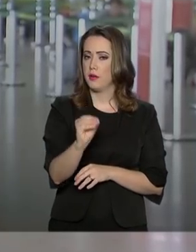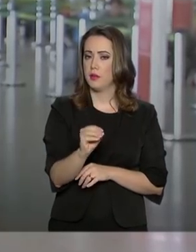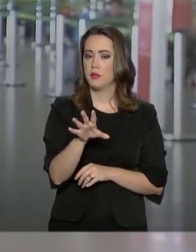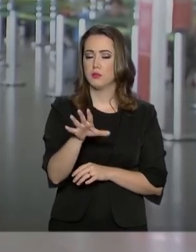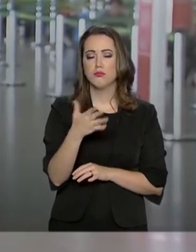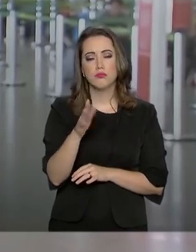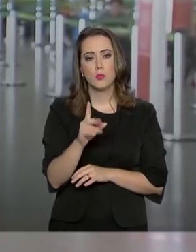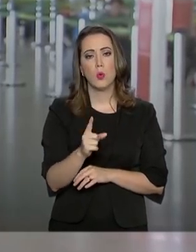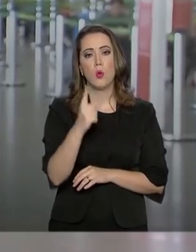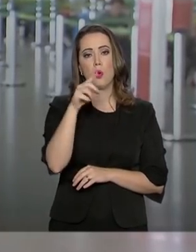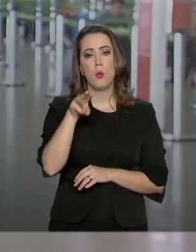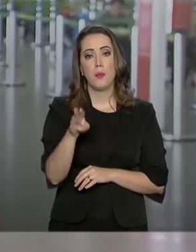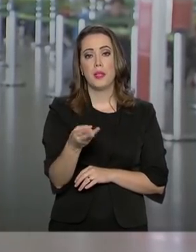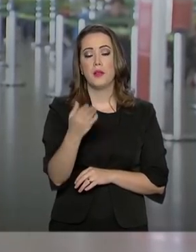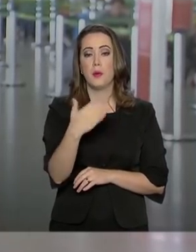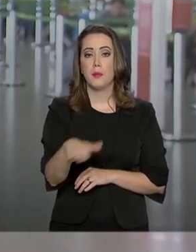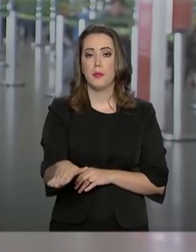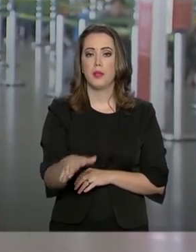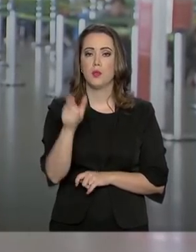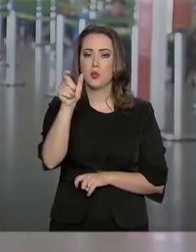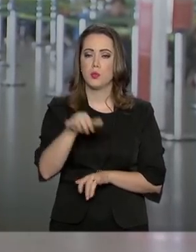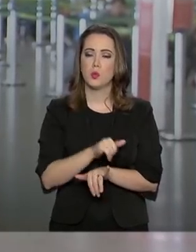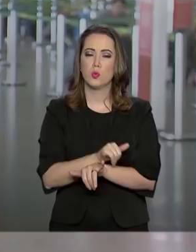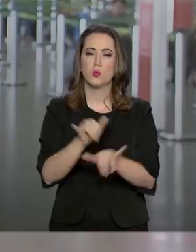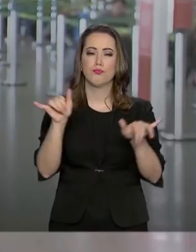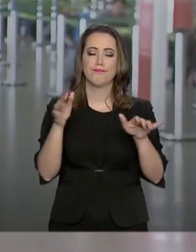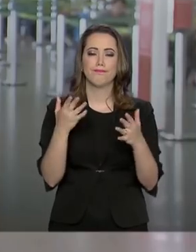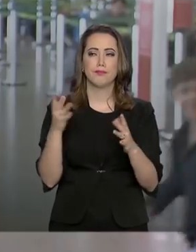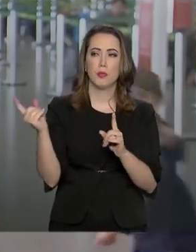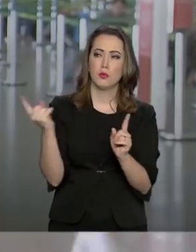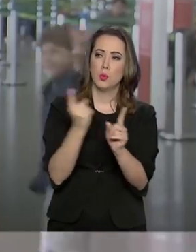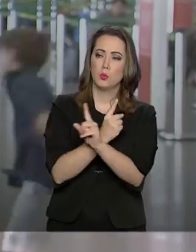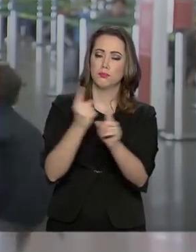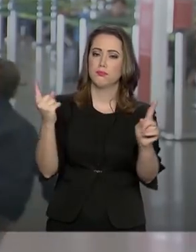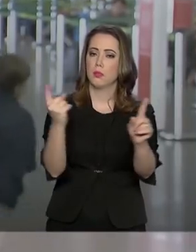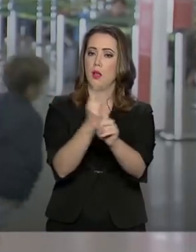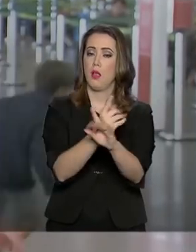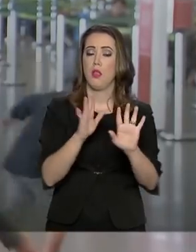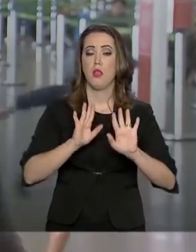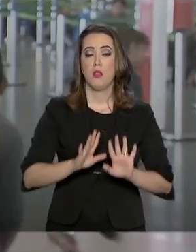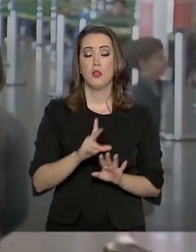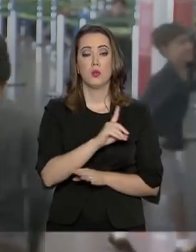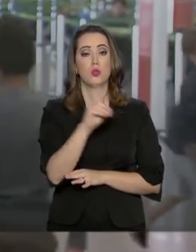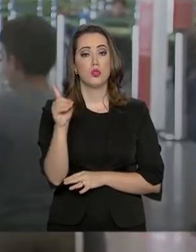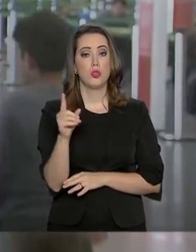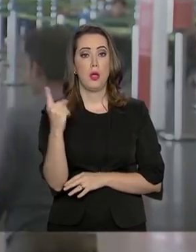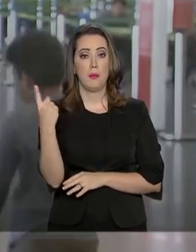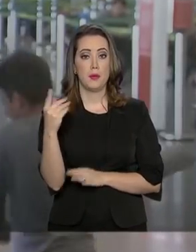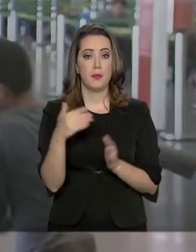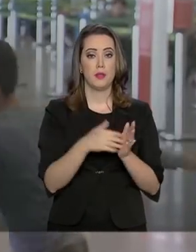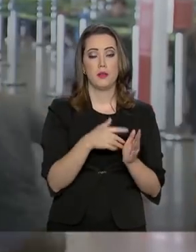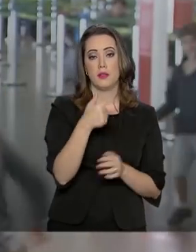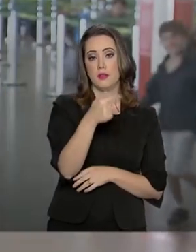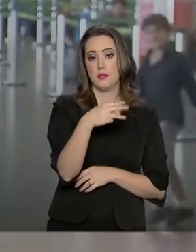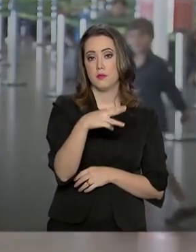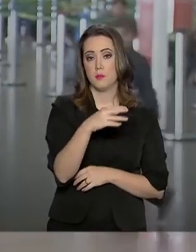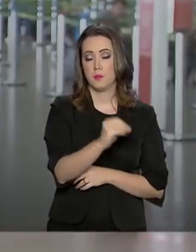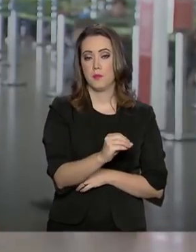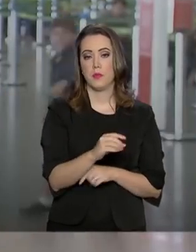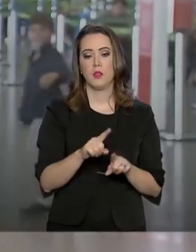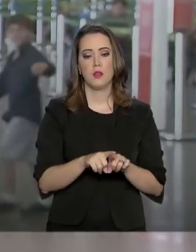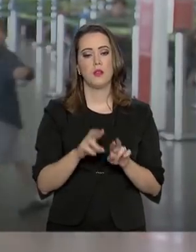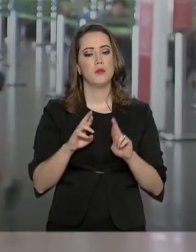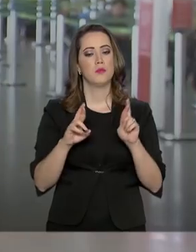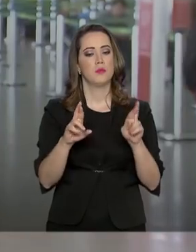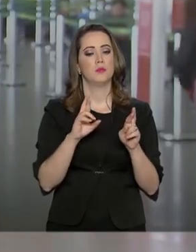quase 1,5 milhão de passageiros entre os dias 1º e 7, amanhã de março. Essa